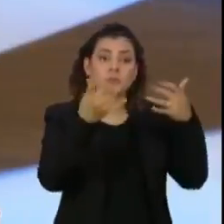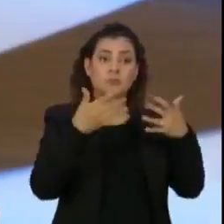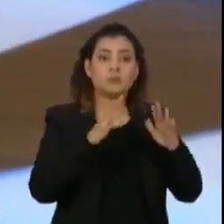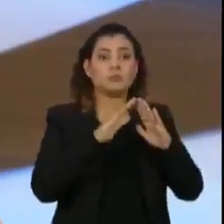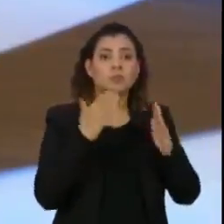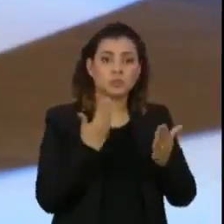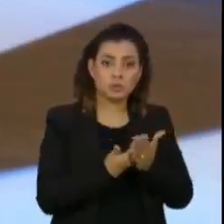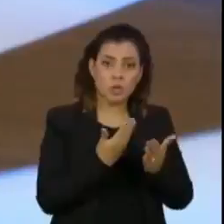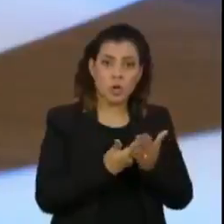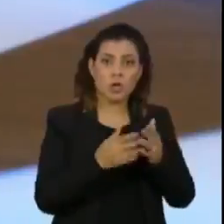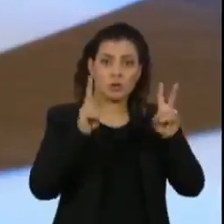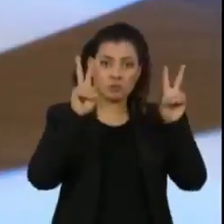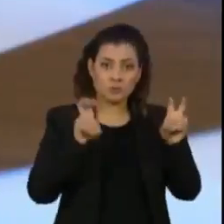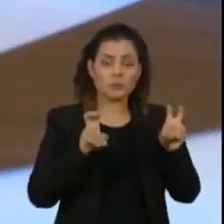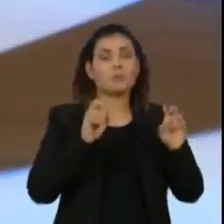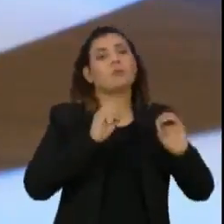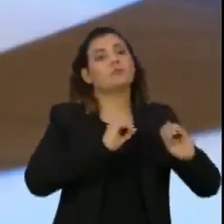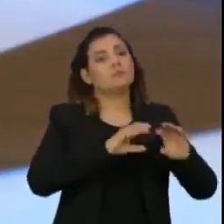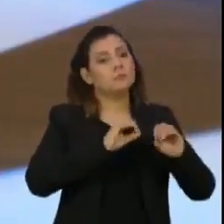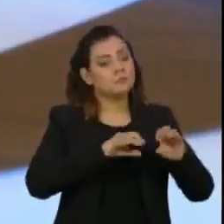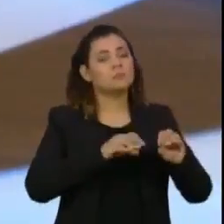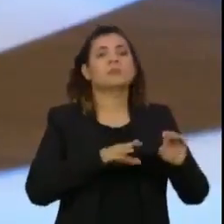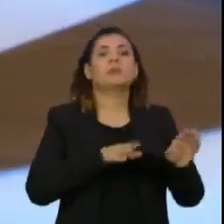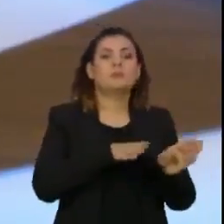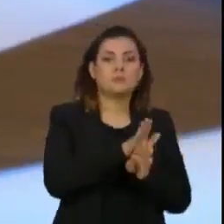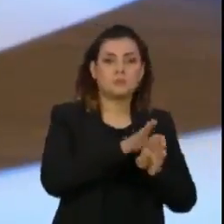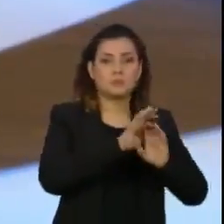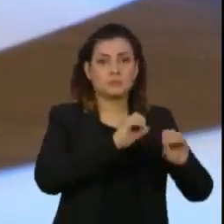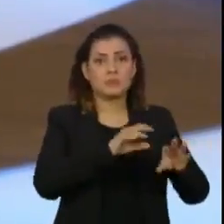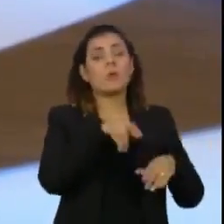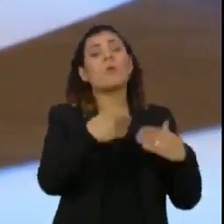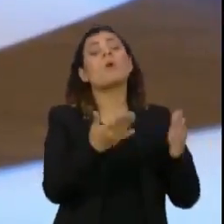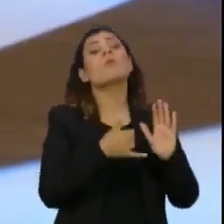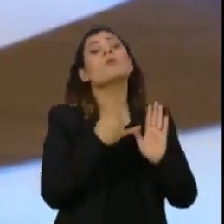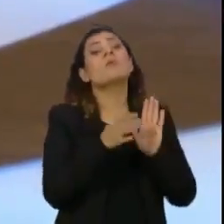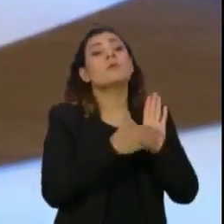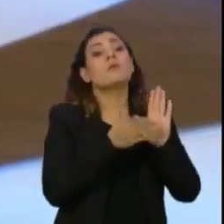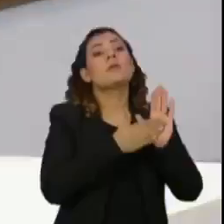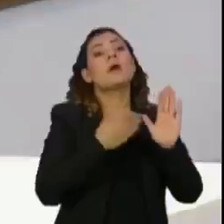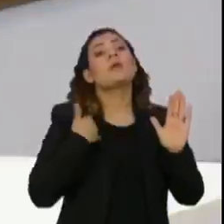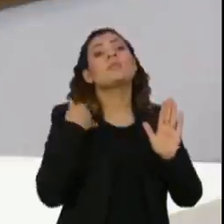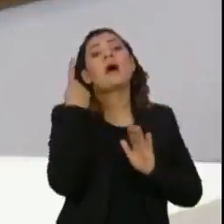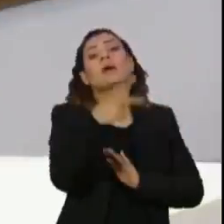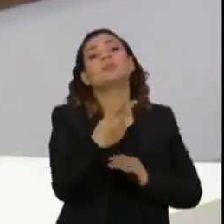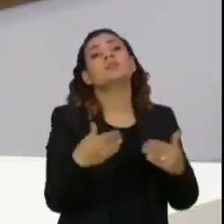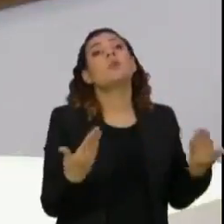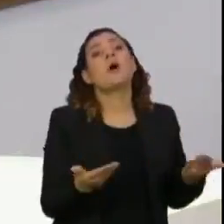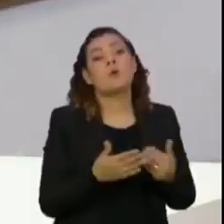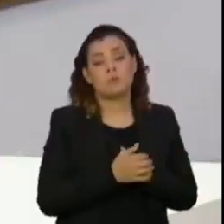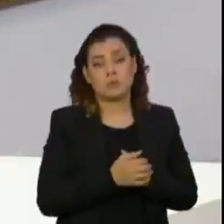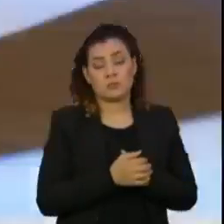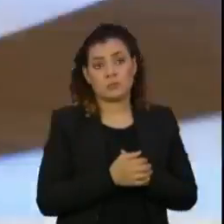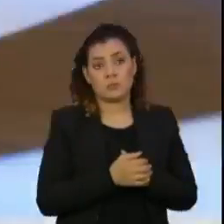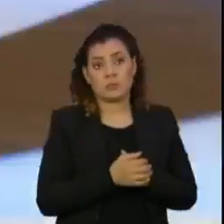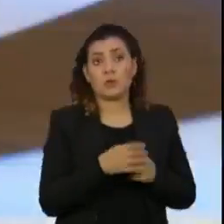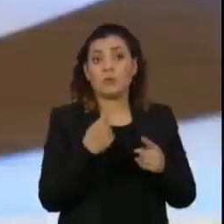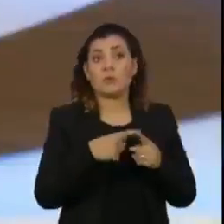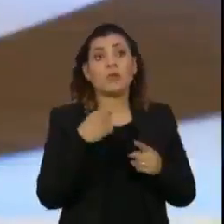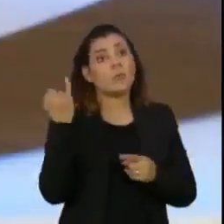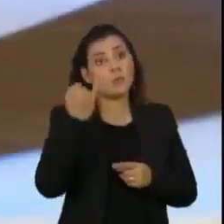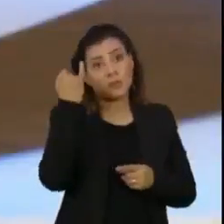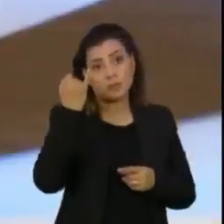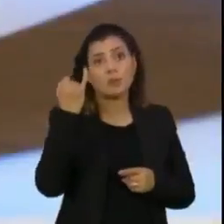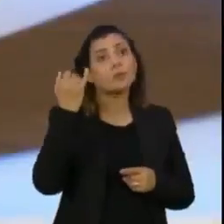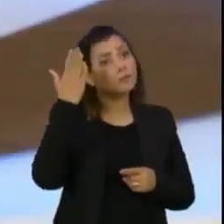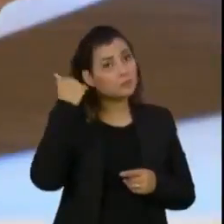nas escolas da questão da educação sexual, que idade você proporia, por exemplo? Queria entender. Porque eu posso falar para você que é super importante